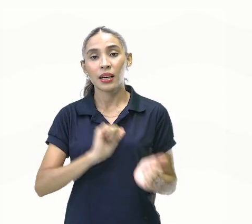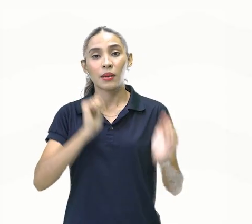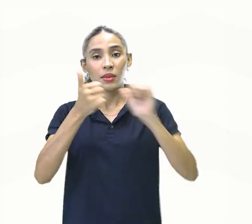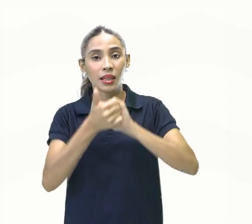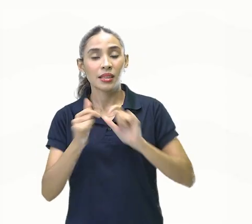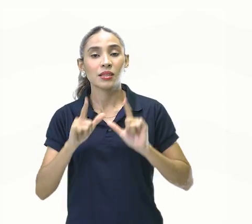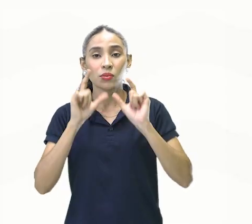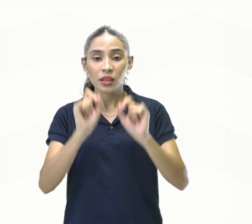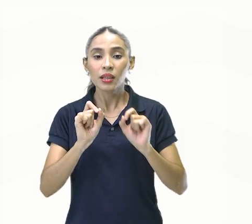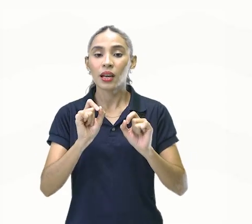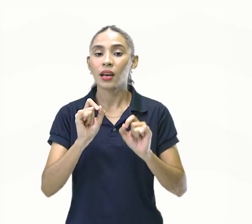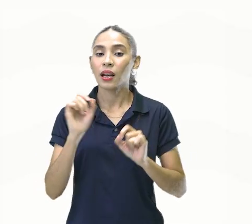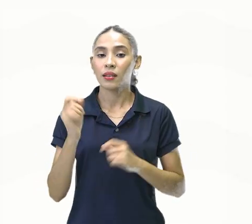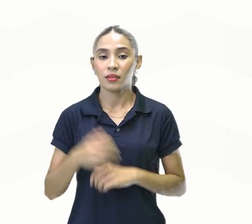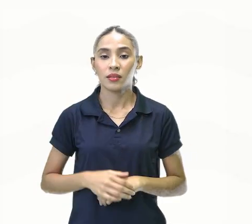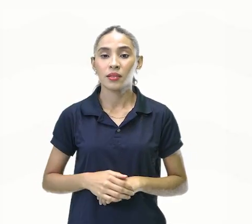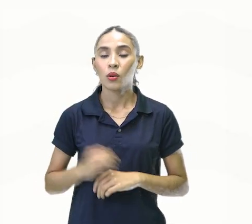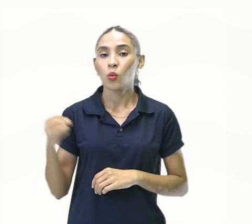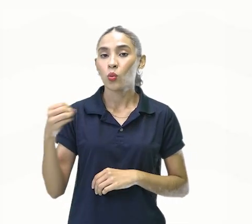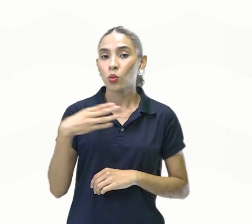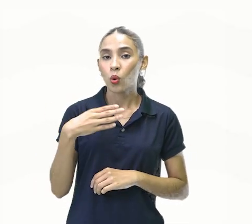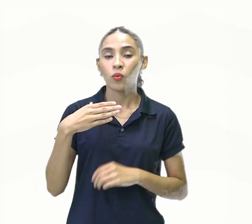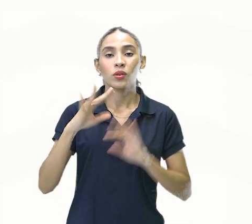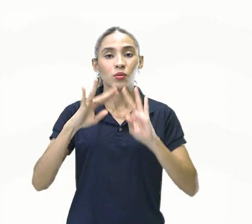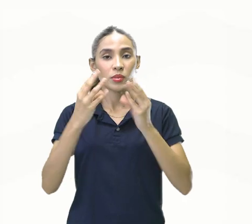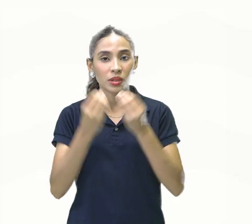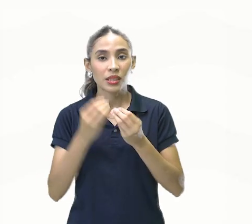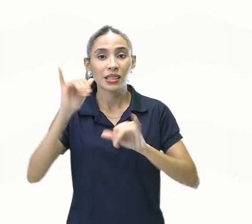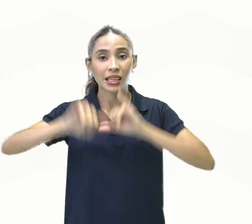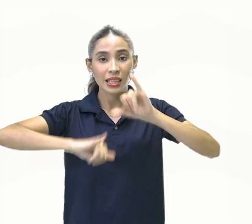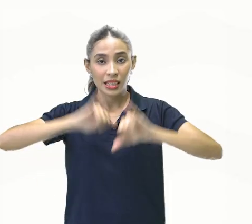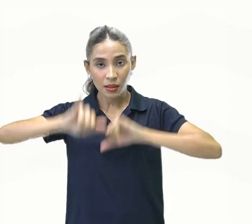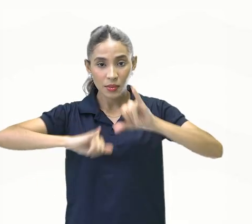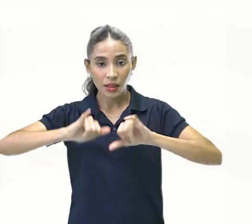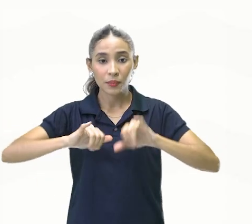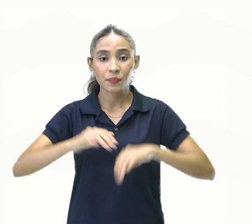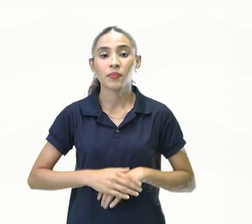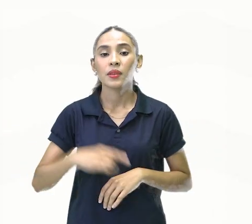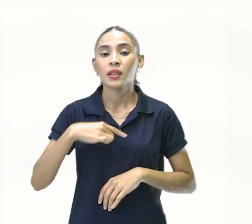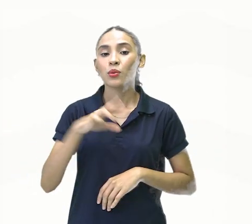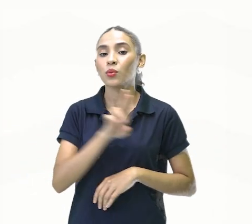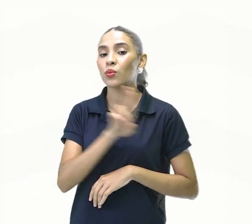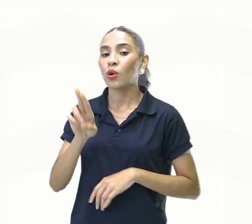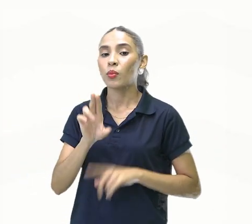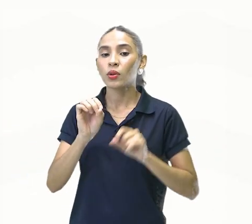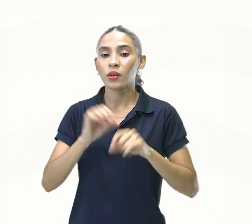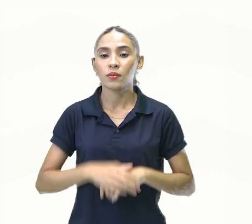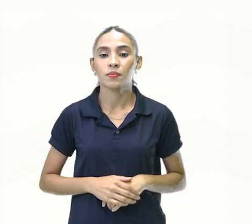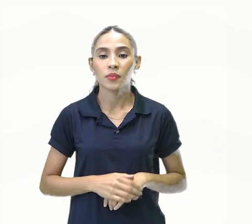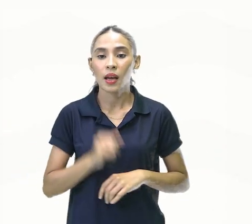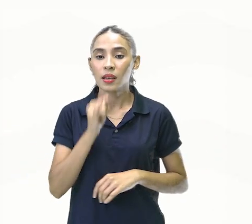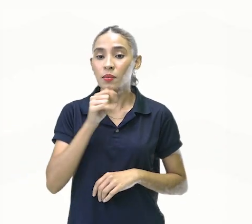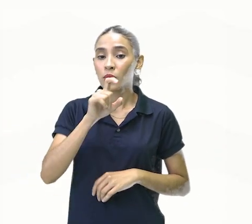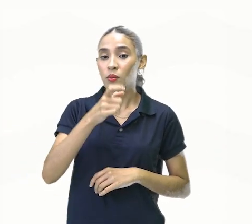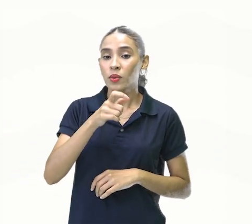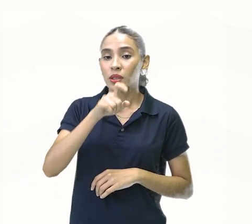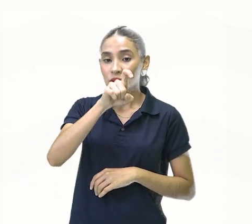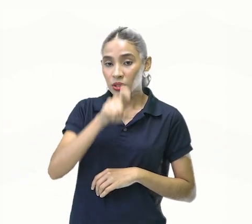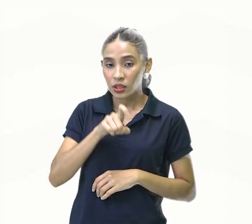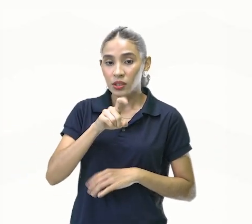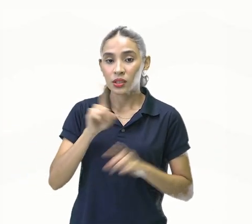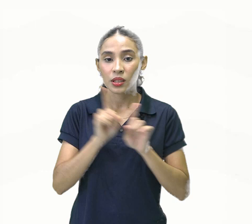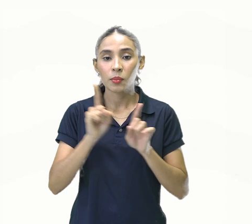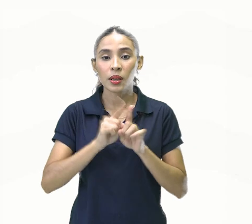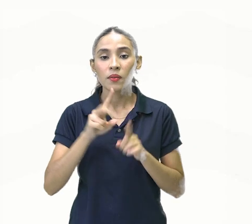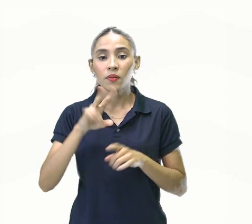transforma-se automaticamente em um novo elemento químico, vamos chamar aí de Y. E